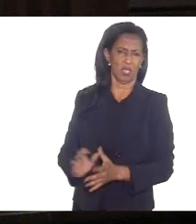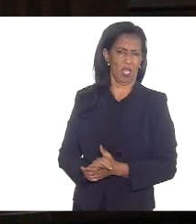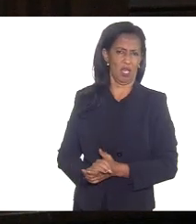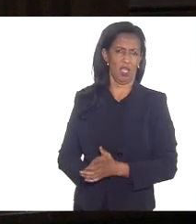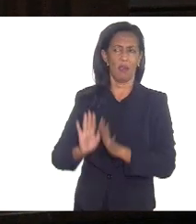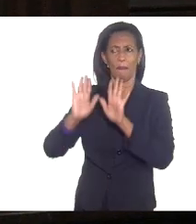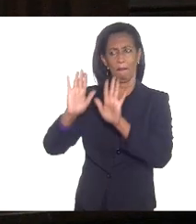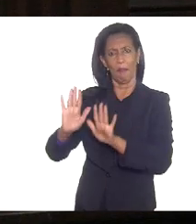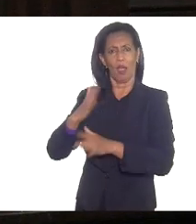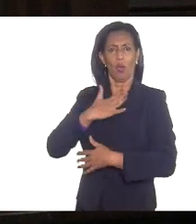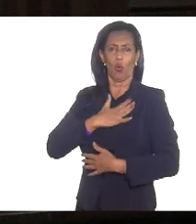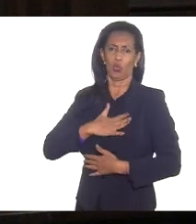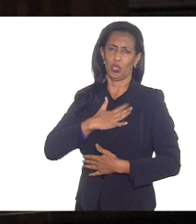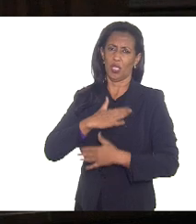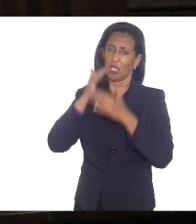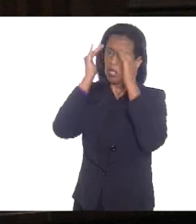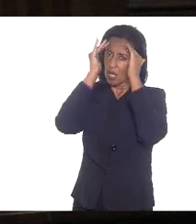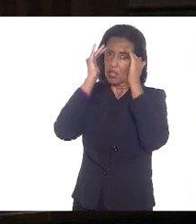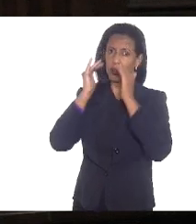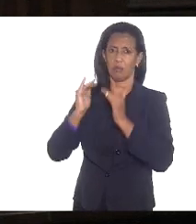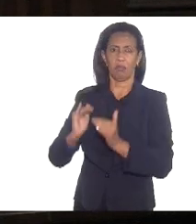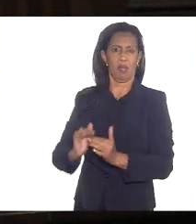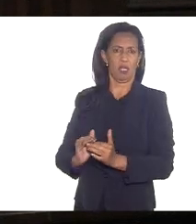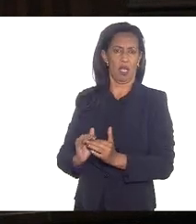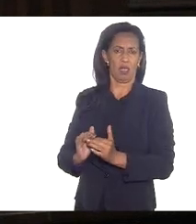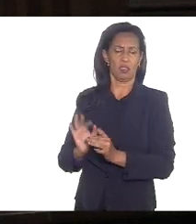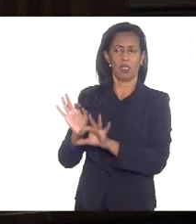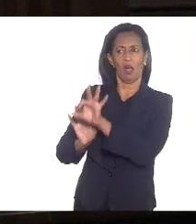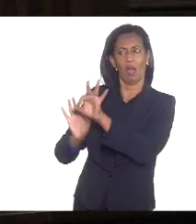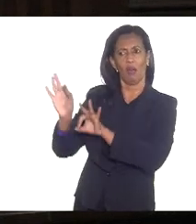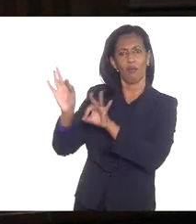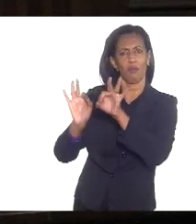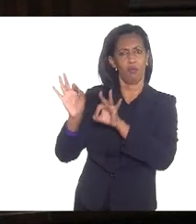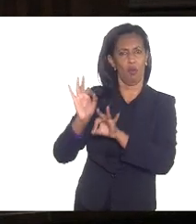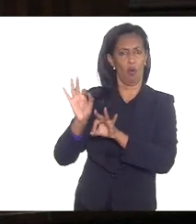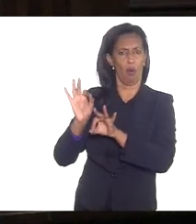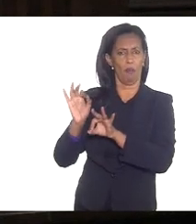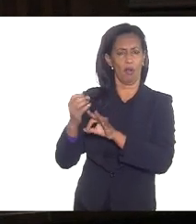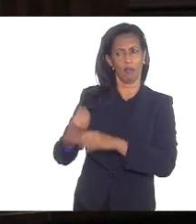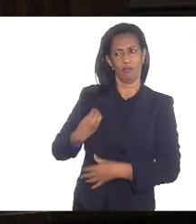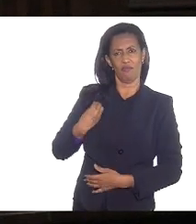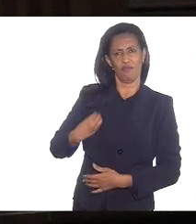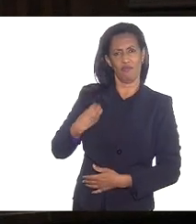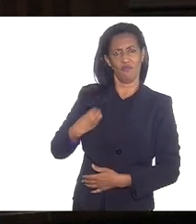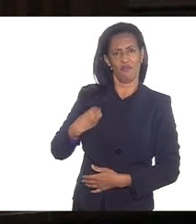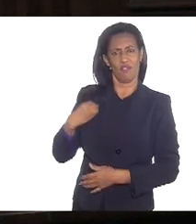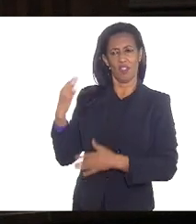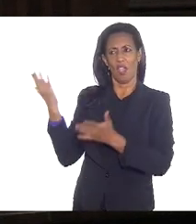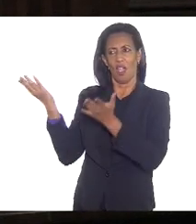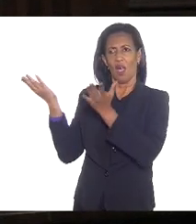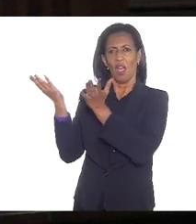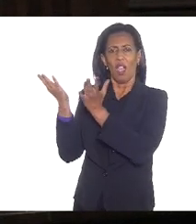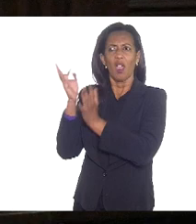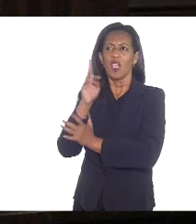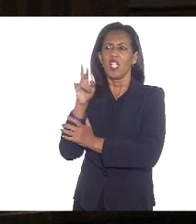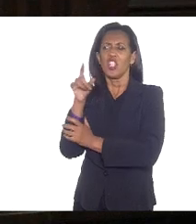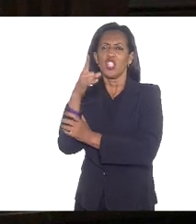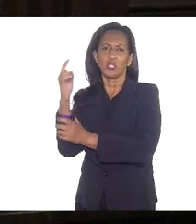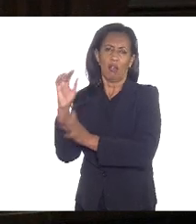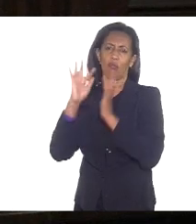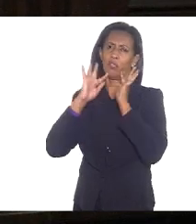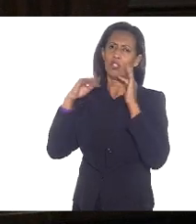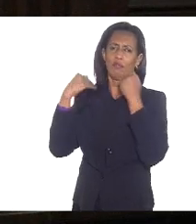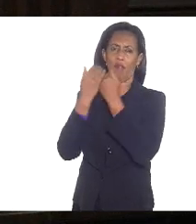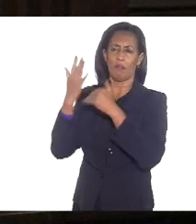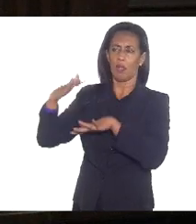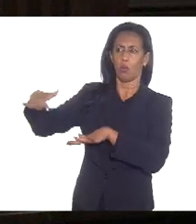mas gostaria que respeitassem o modo de ser tradicional e cristão da maioria das famílias.